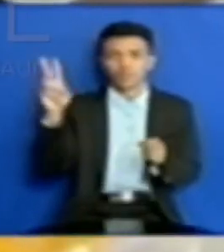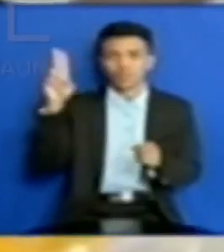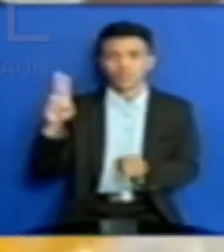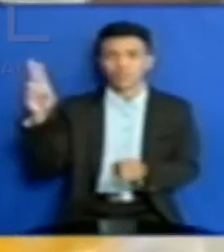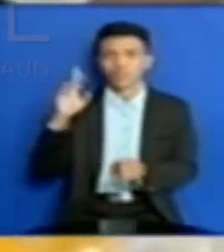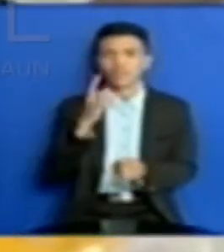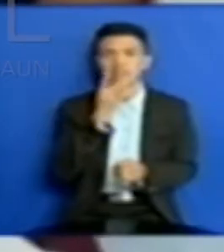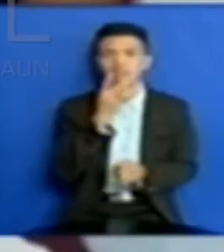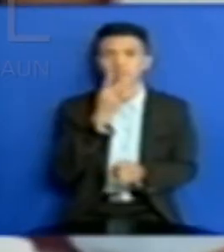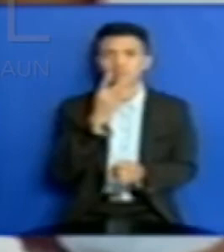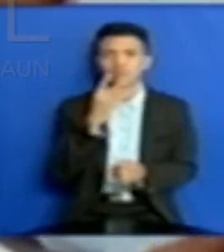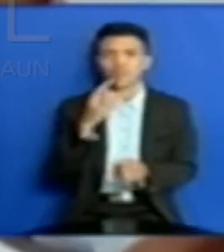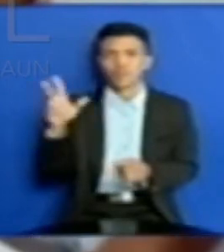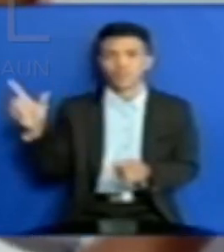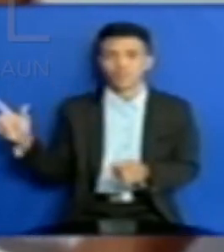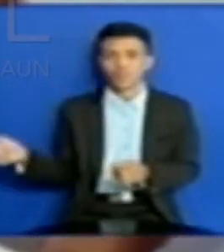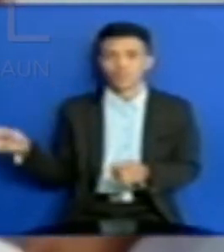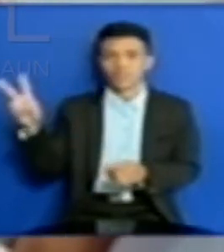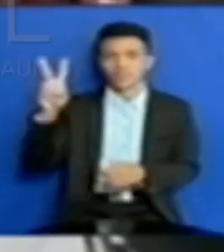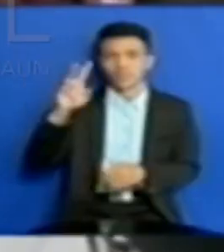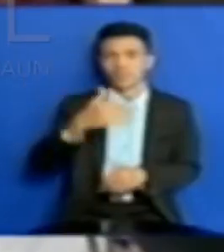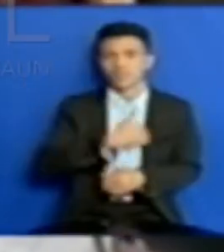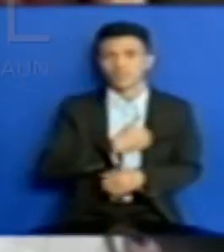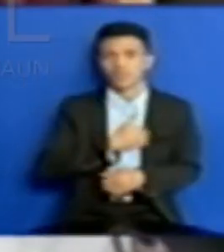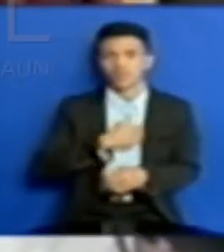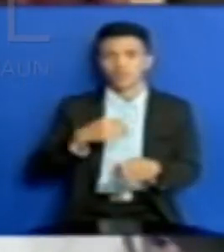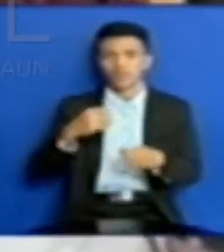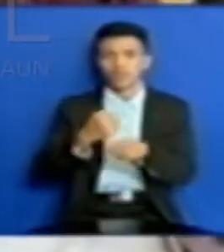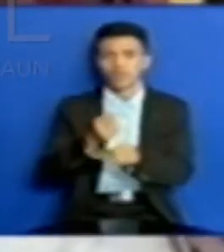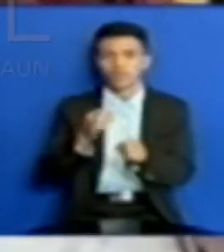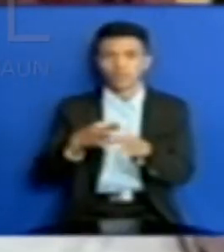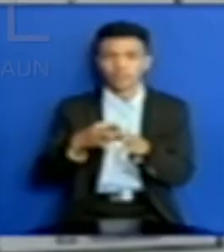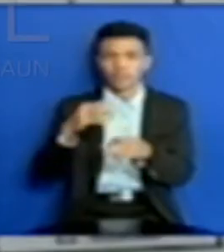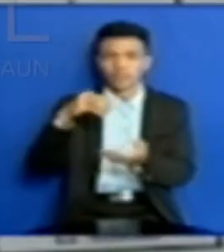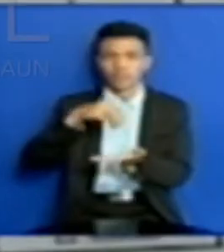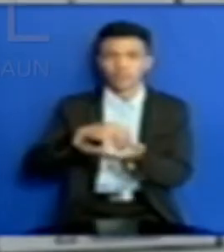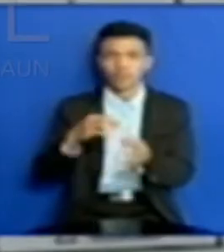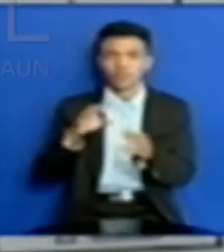prepago, enquanto Ruanulu Resin Rua, sidauk monta contador prepago,